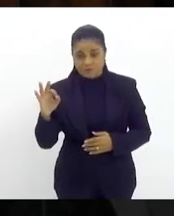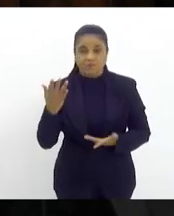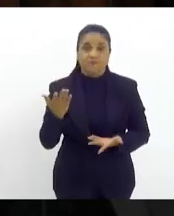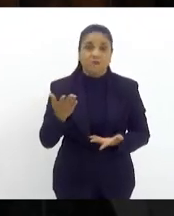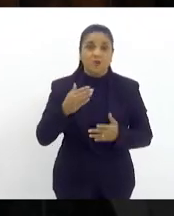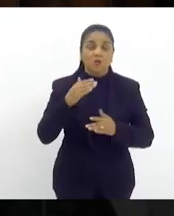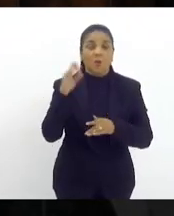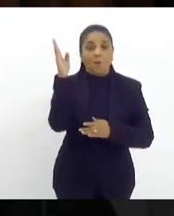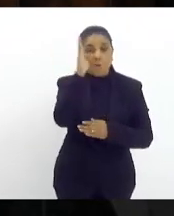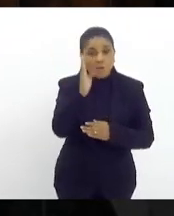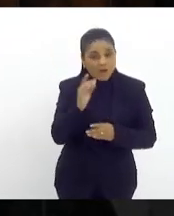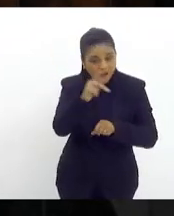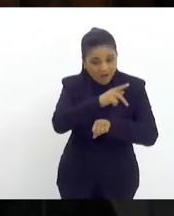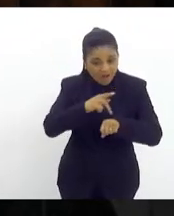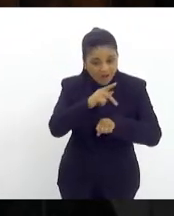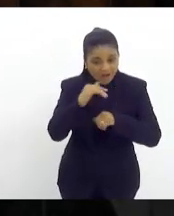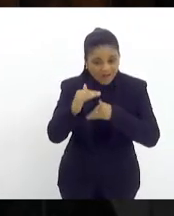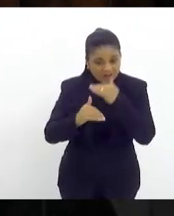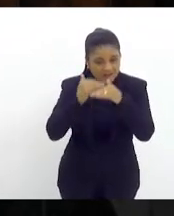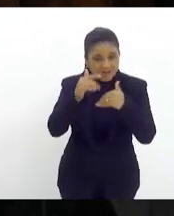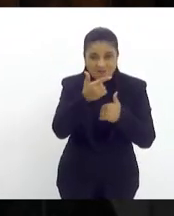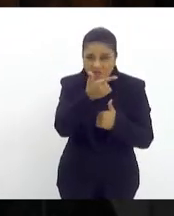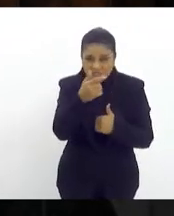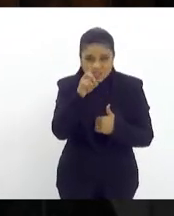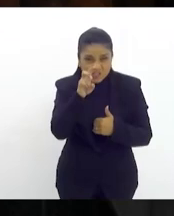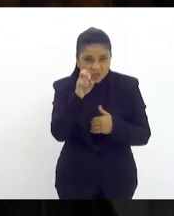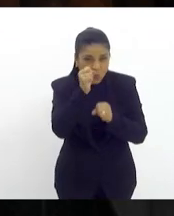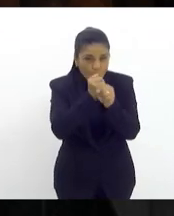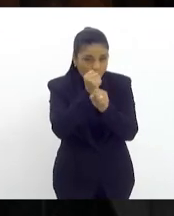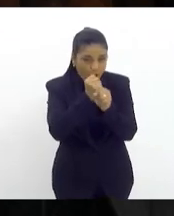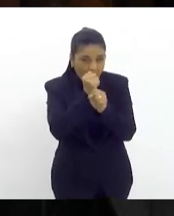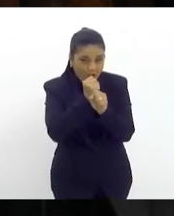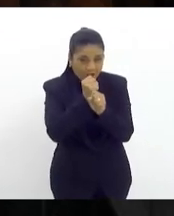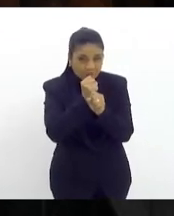cresceu nos últimos 25 anos 2.1%